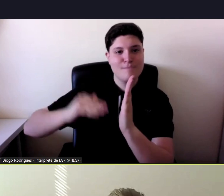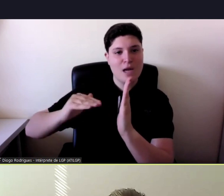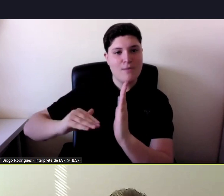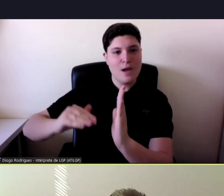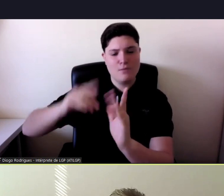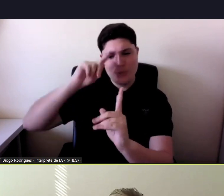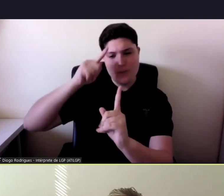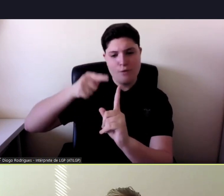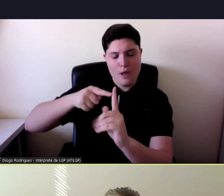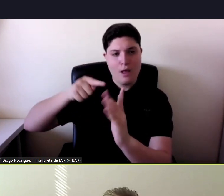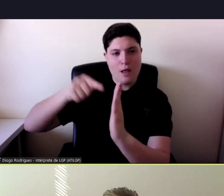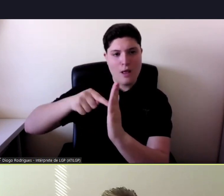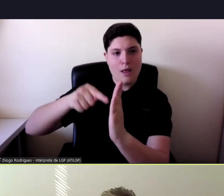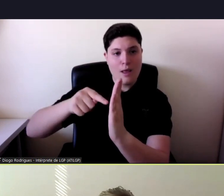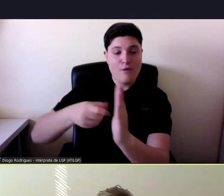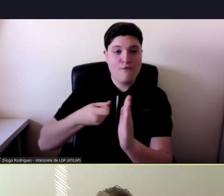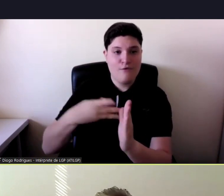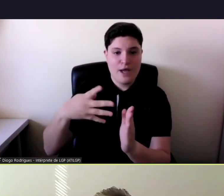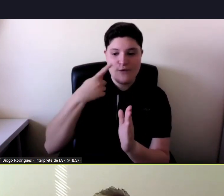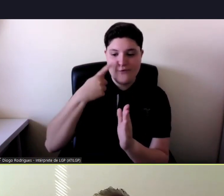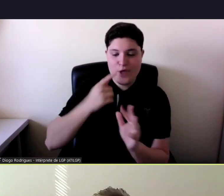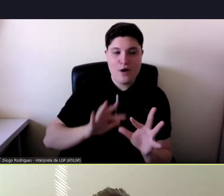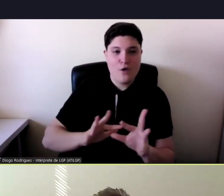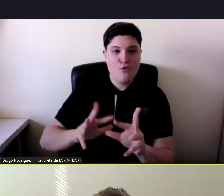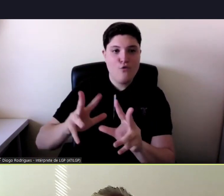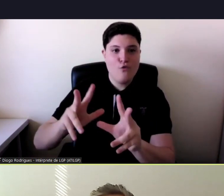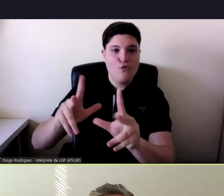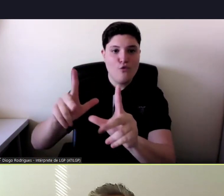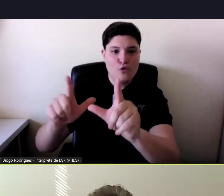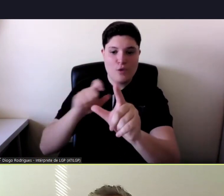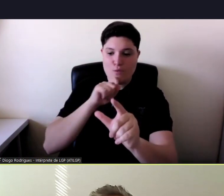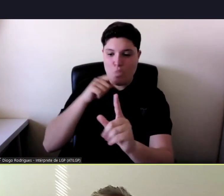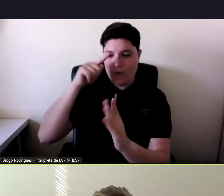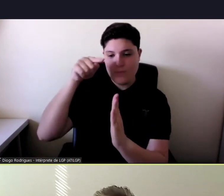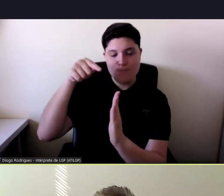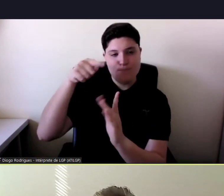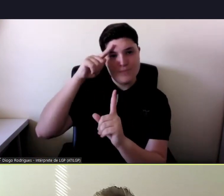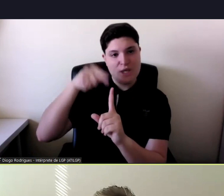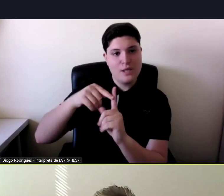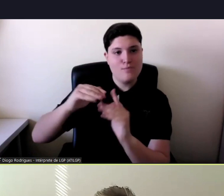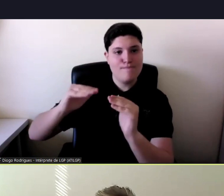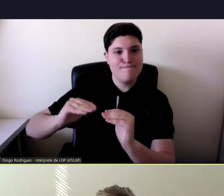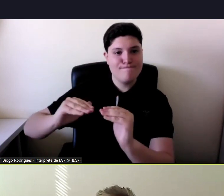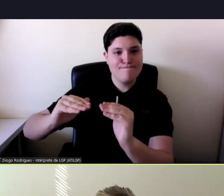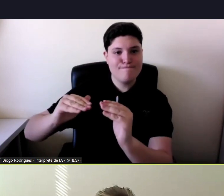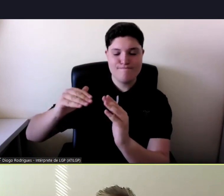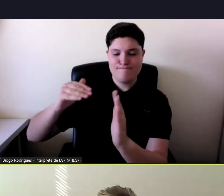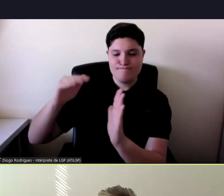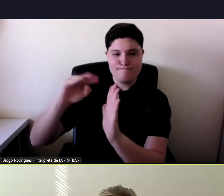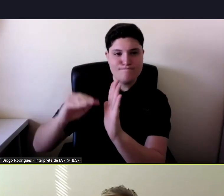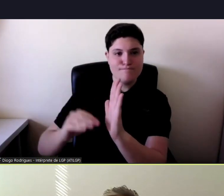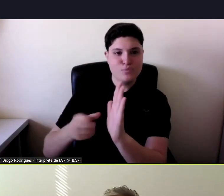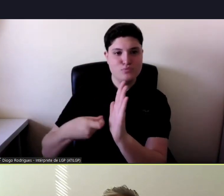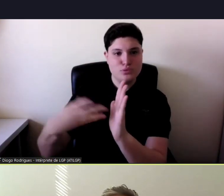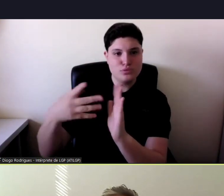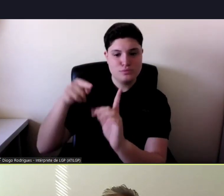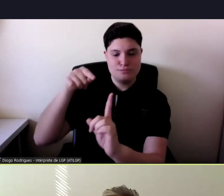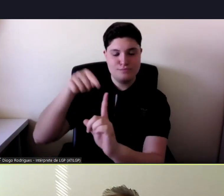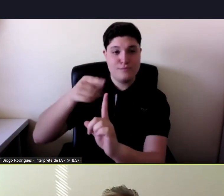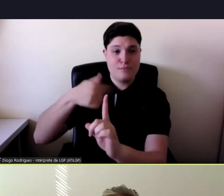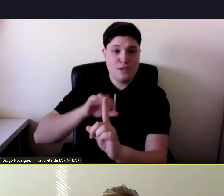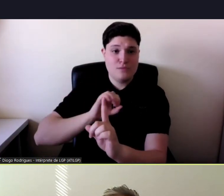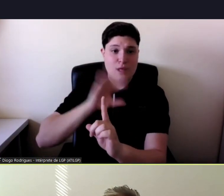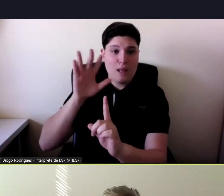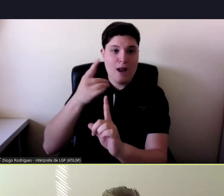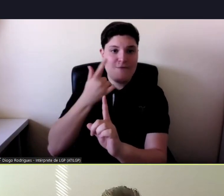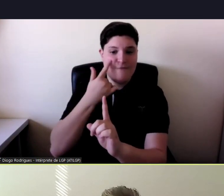mais de evolução universal e podermos atuar. Mas, claro, sem esquecer os